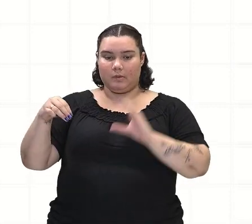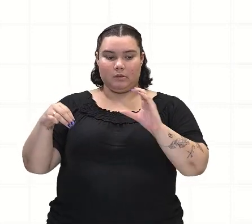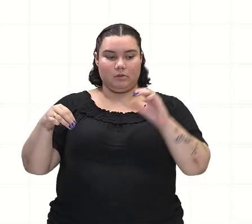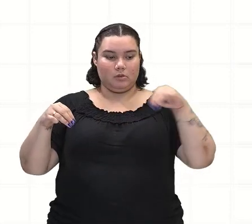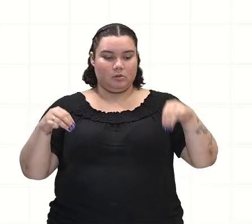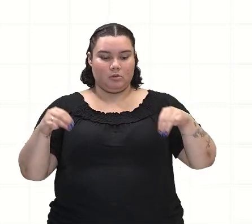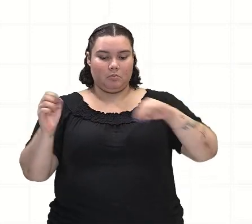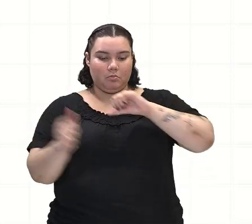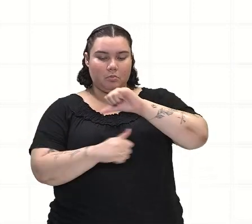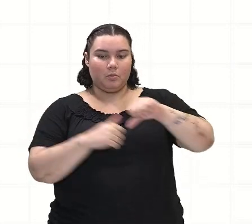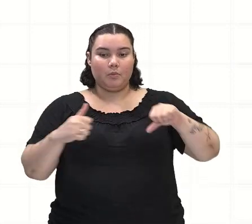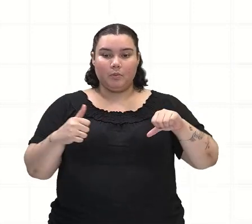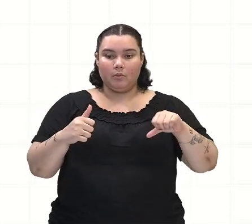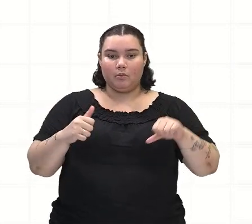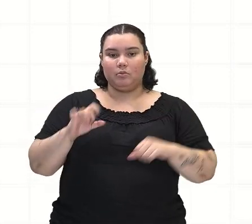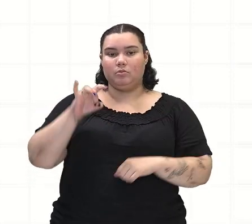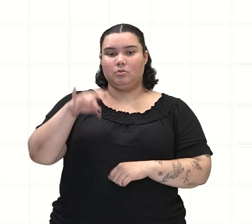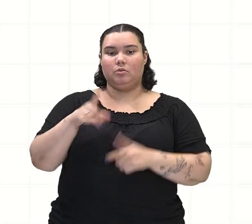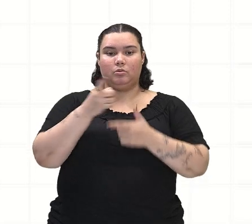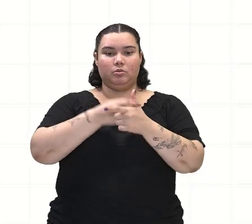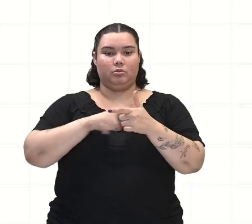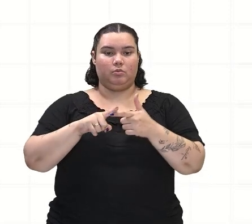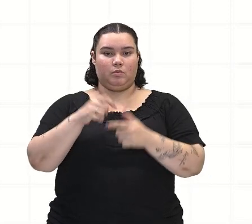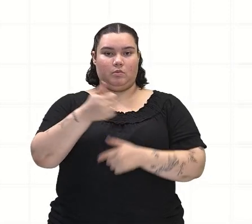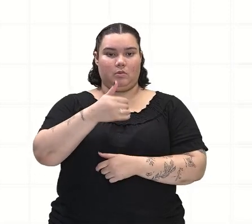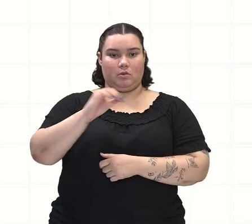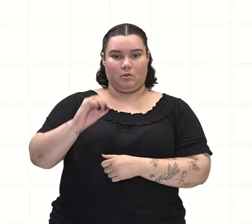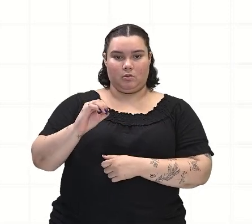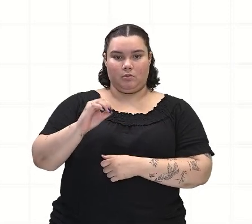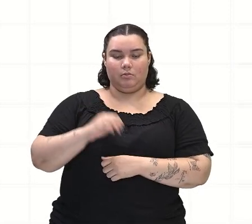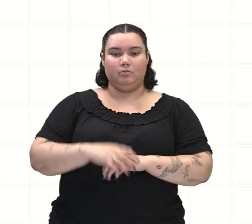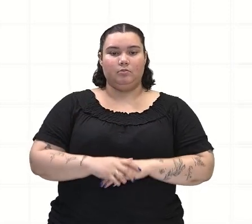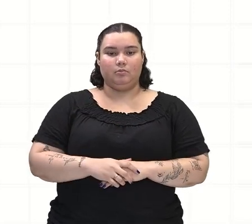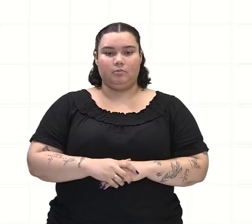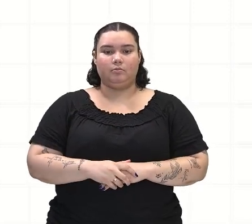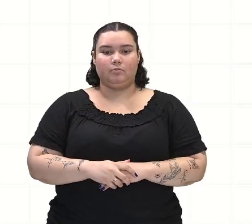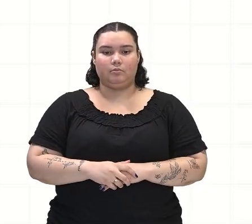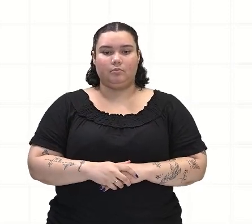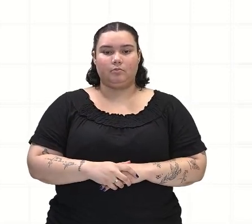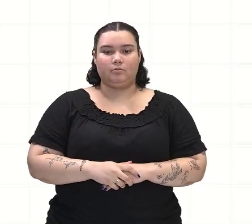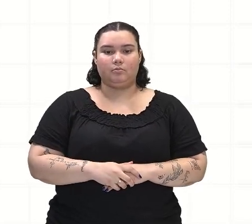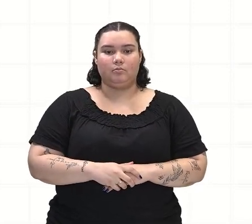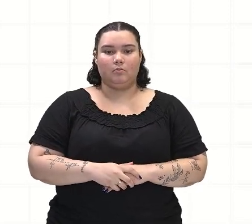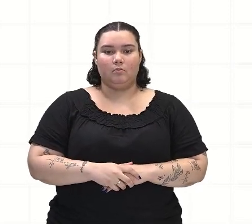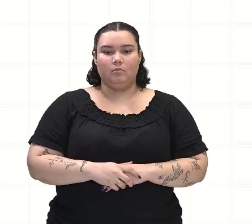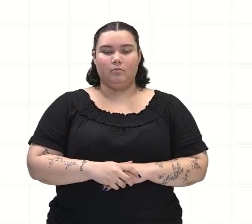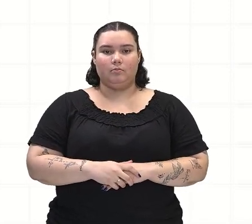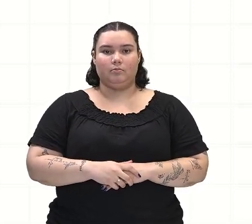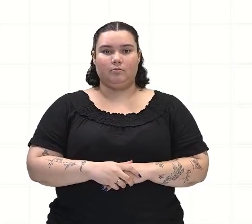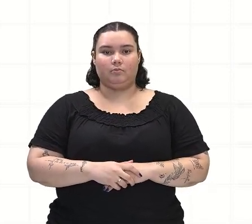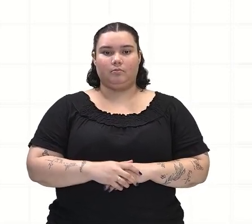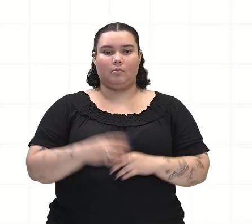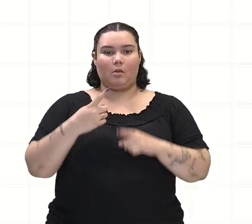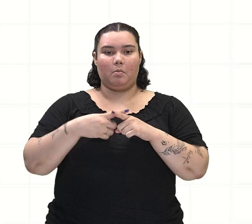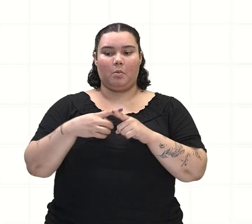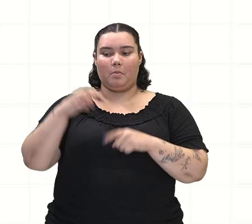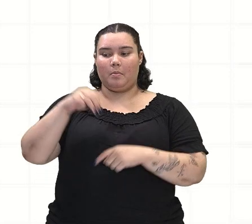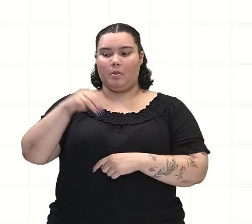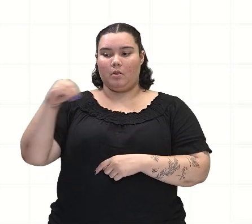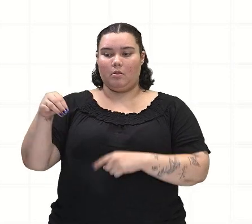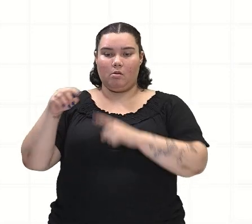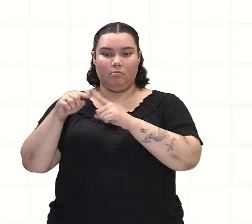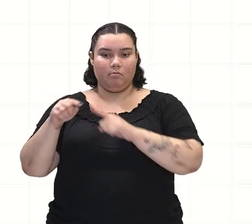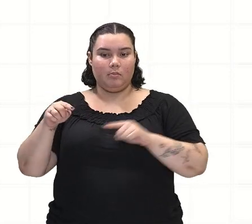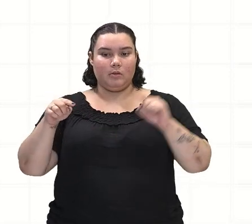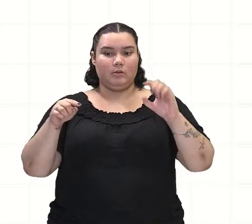centímetros, eu só faço a divisão por 10, né? Porque de milímetro para